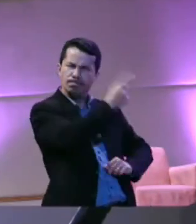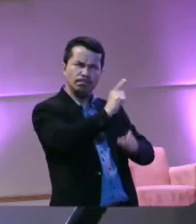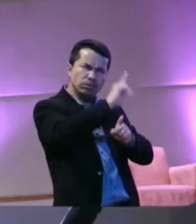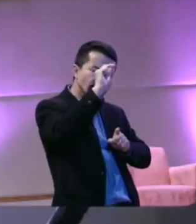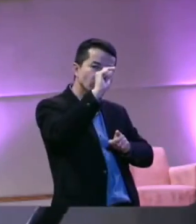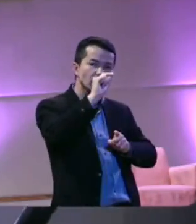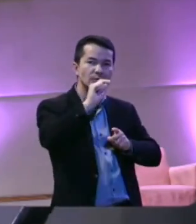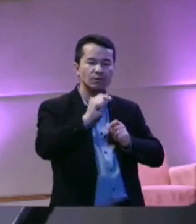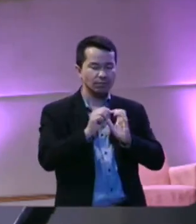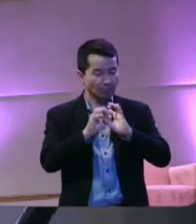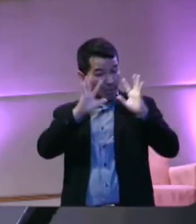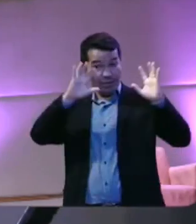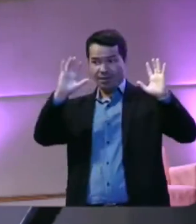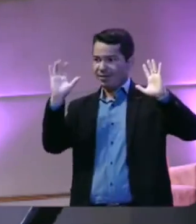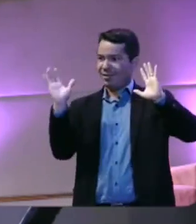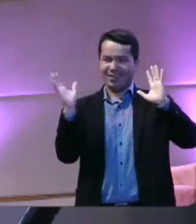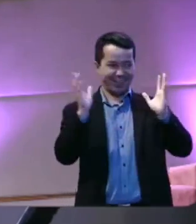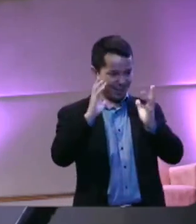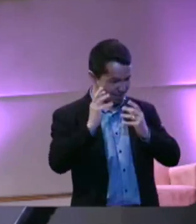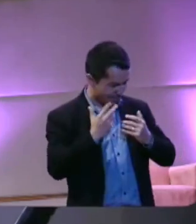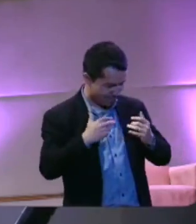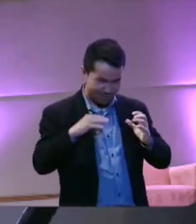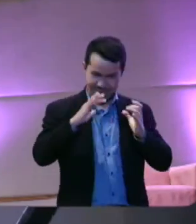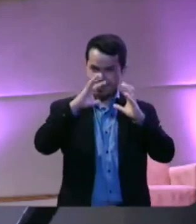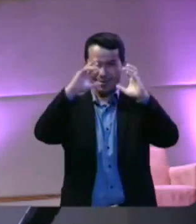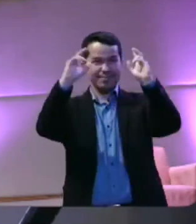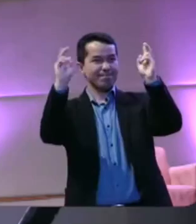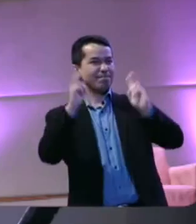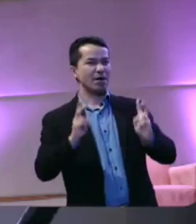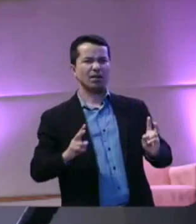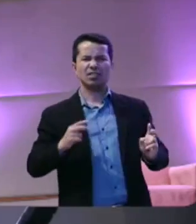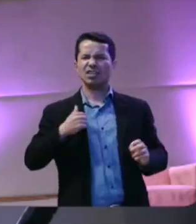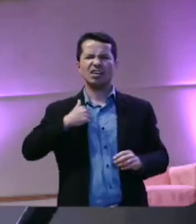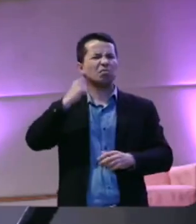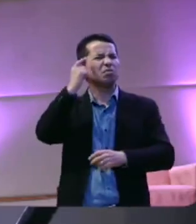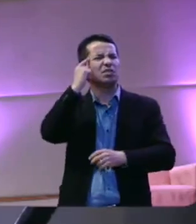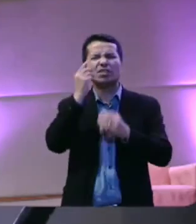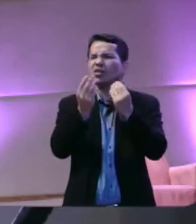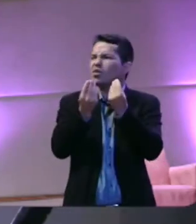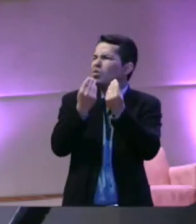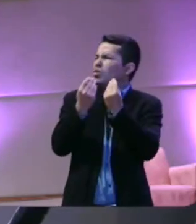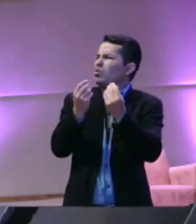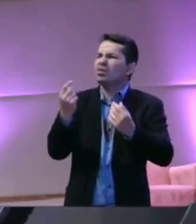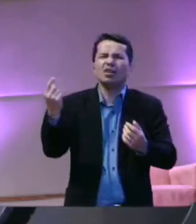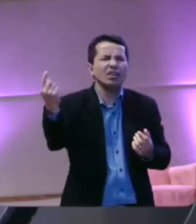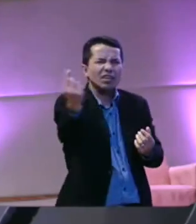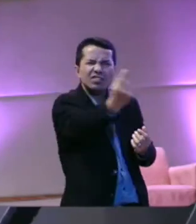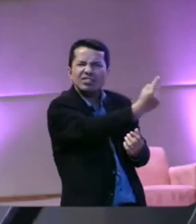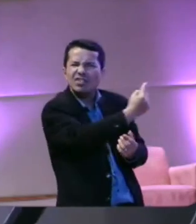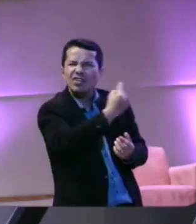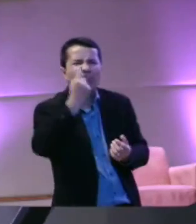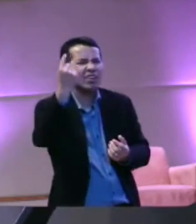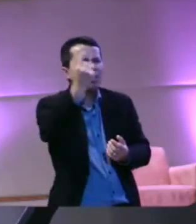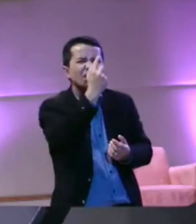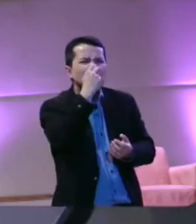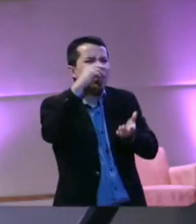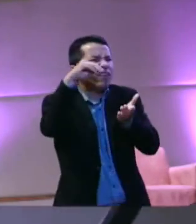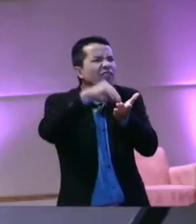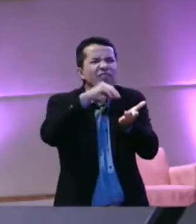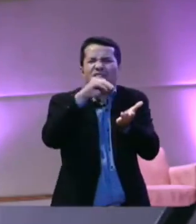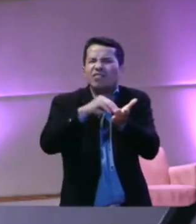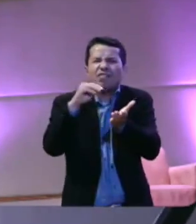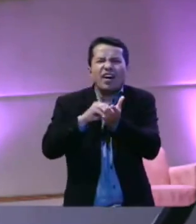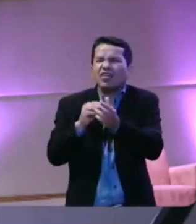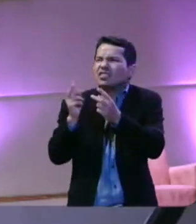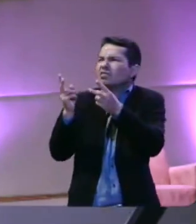eu fico pensando como isso não pode tocar o nosso coração de tal forma que o nosso coração fique